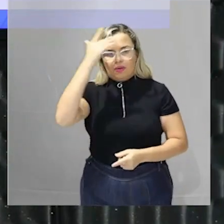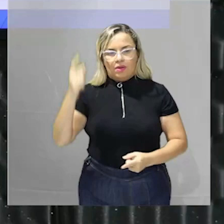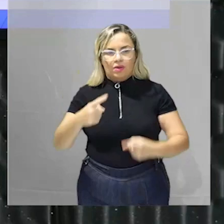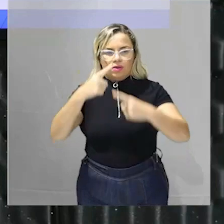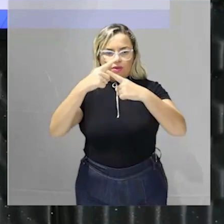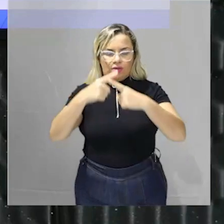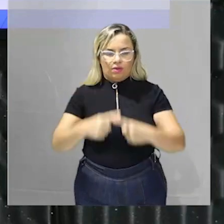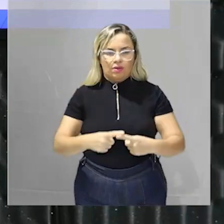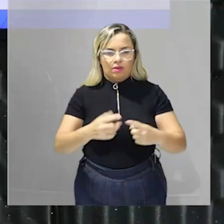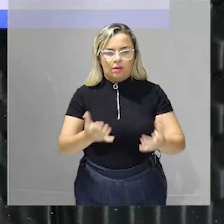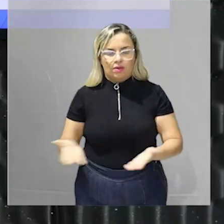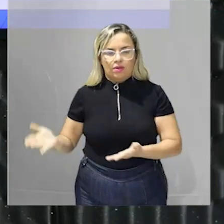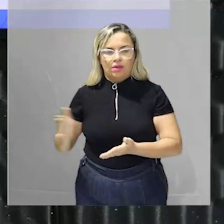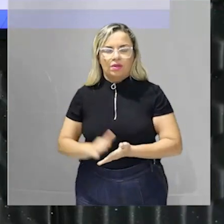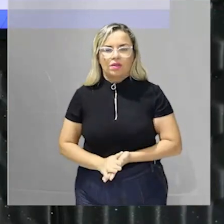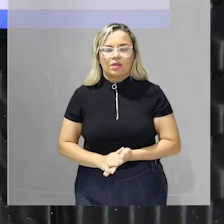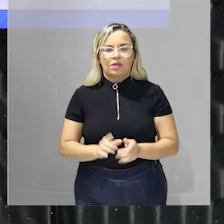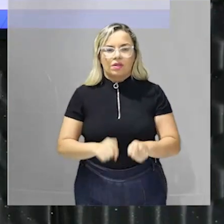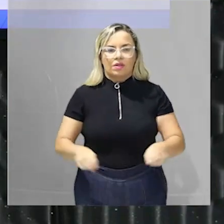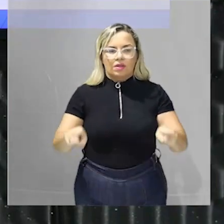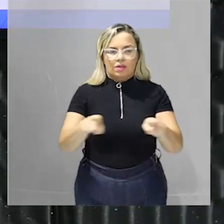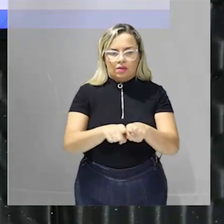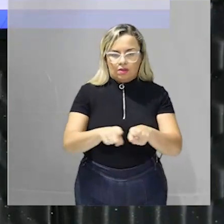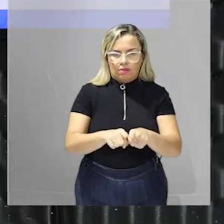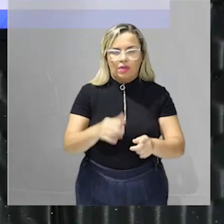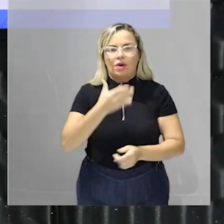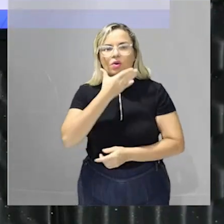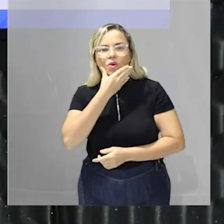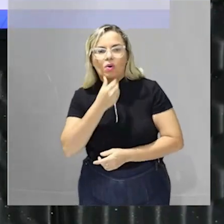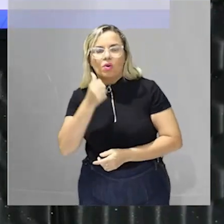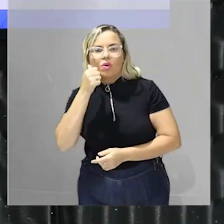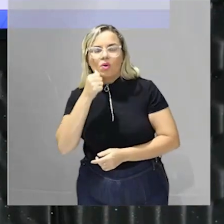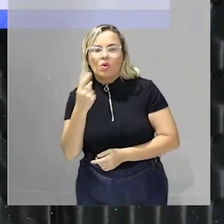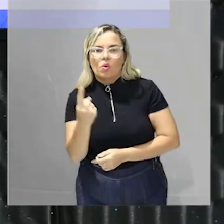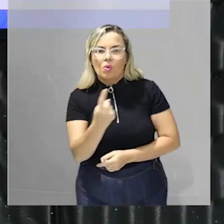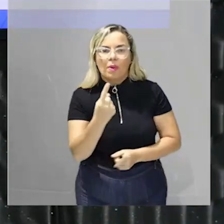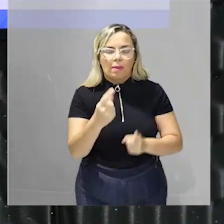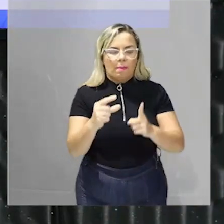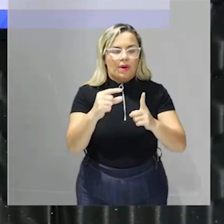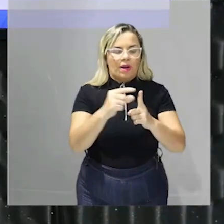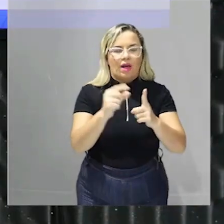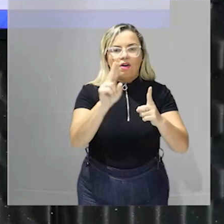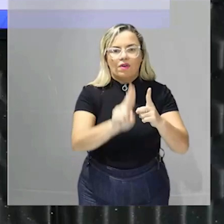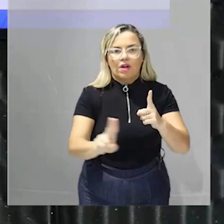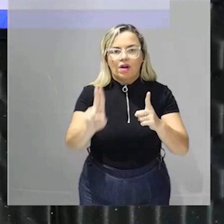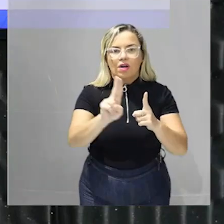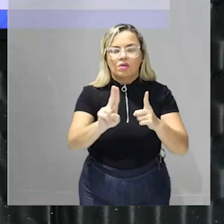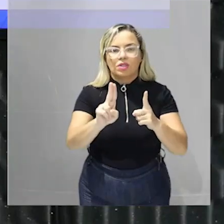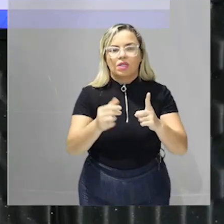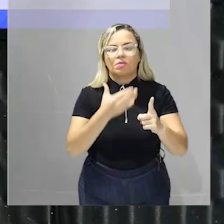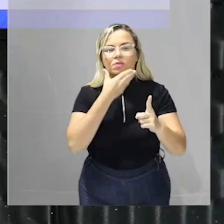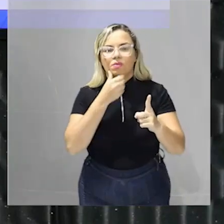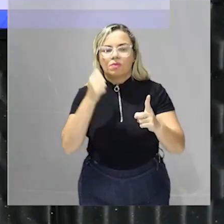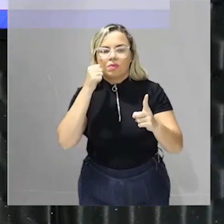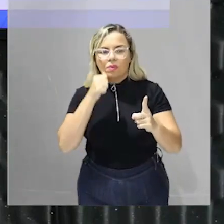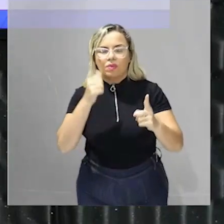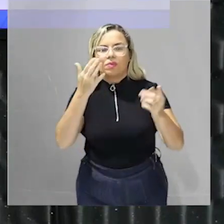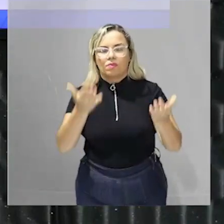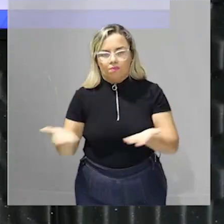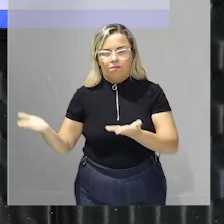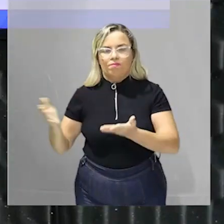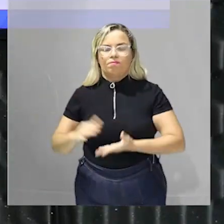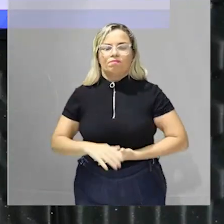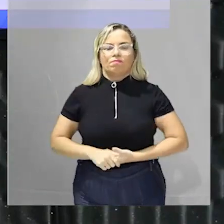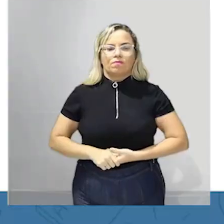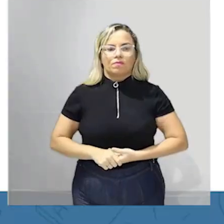também masculino e feminino. Eu posso estar me referindo a um atleta homem ou a uma atleta mulher.